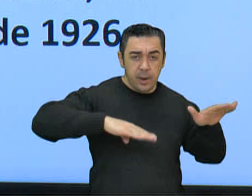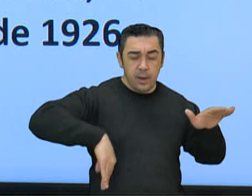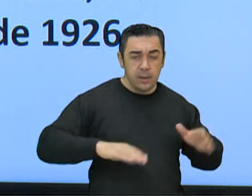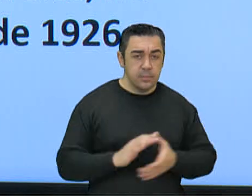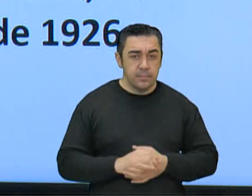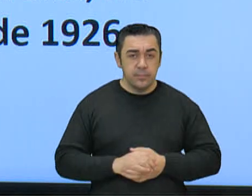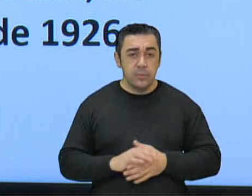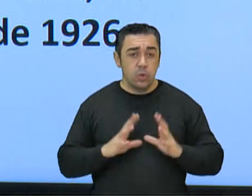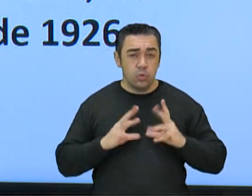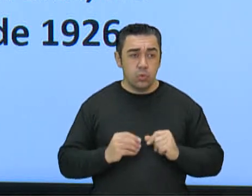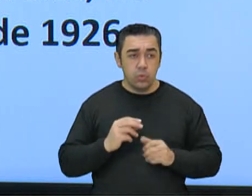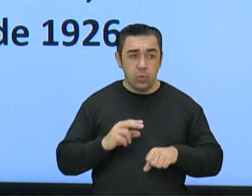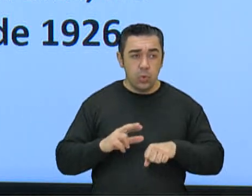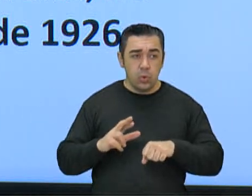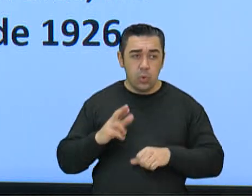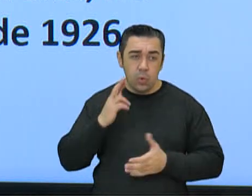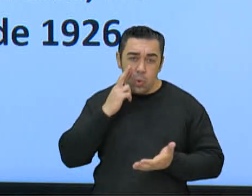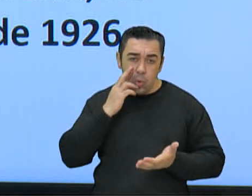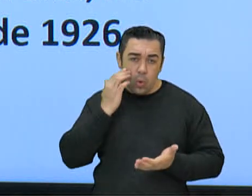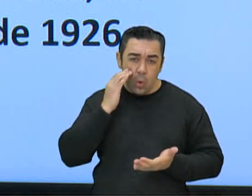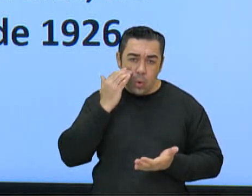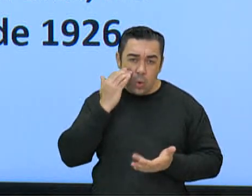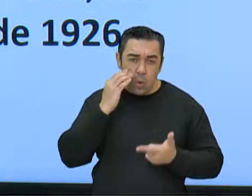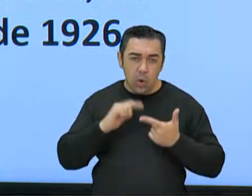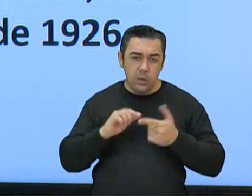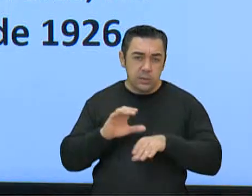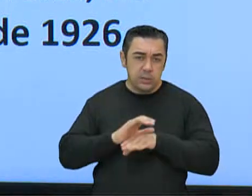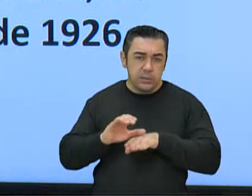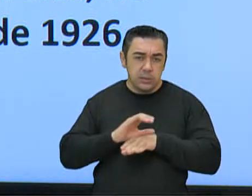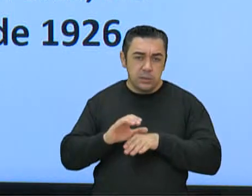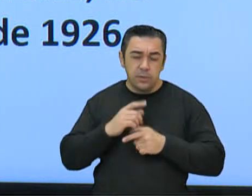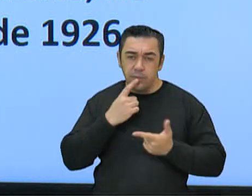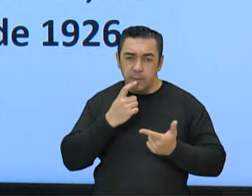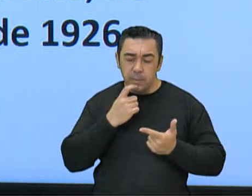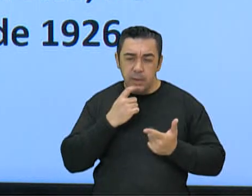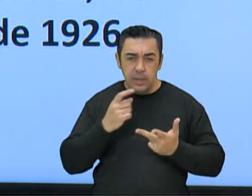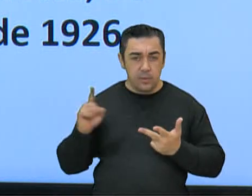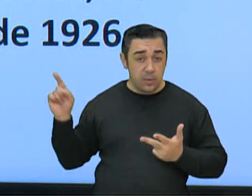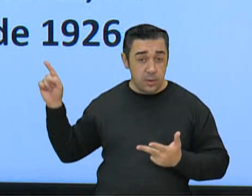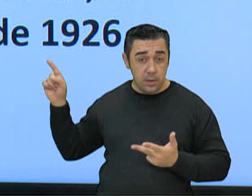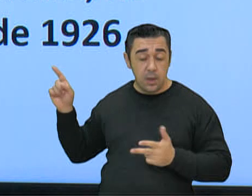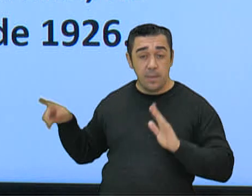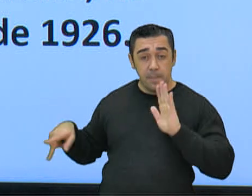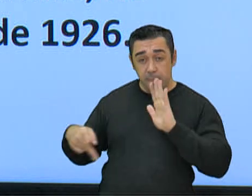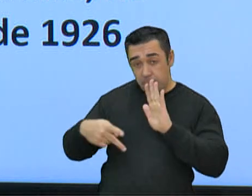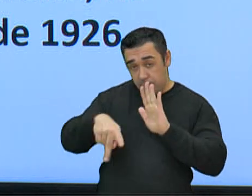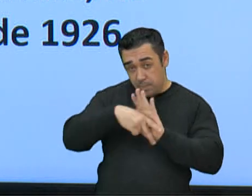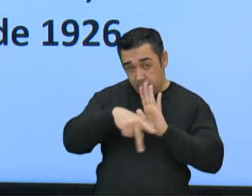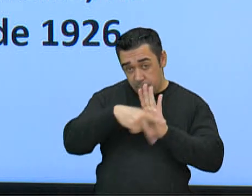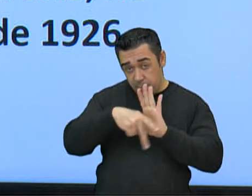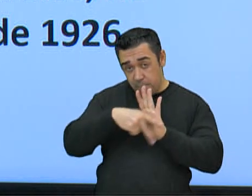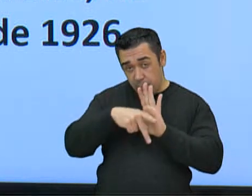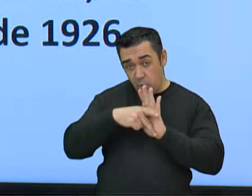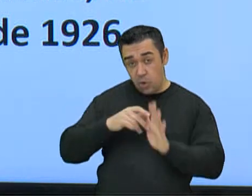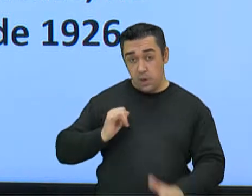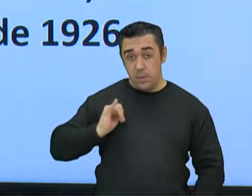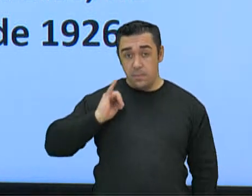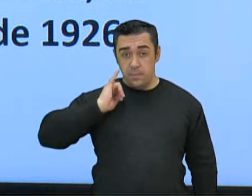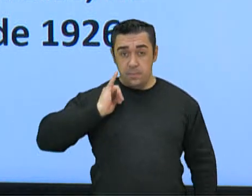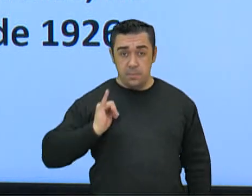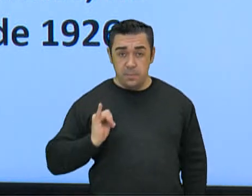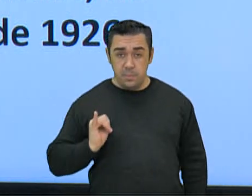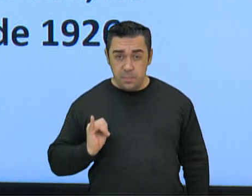aqui, que está de rosa, cinza, de vermelho mais claro, vermelho mais escuro, era parte desse império japonês,